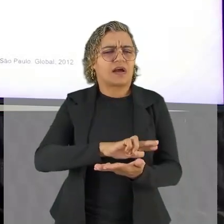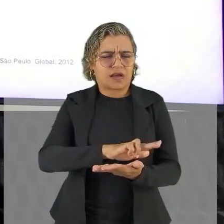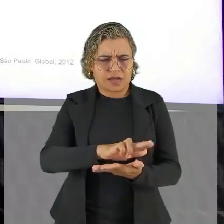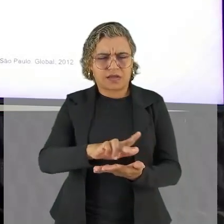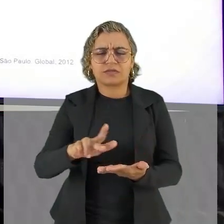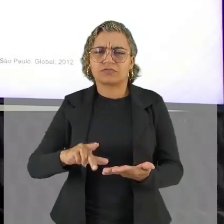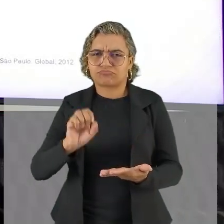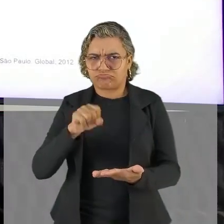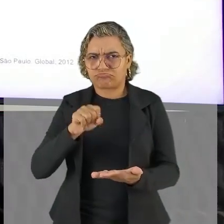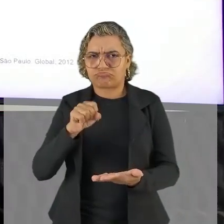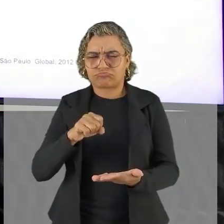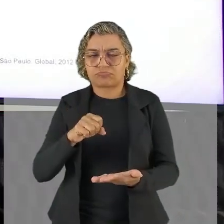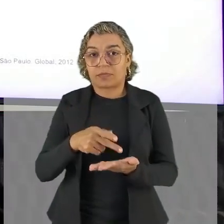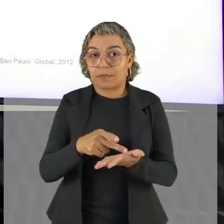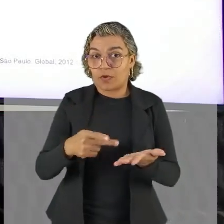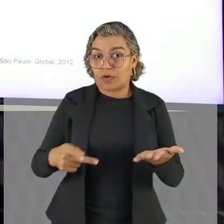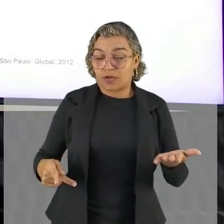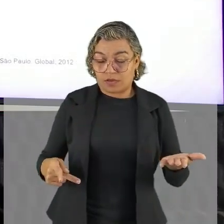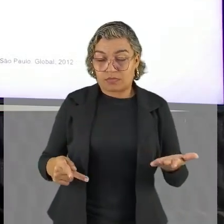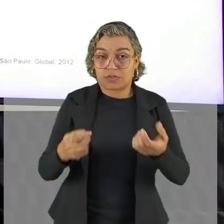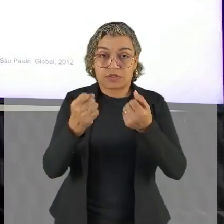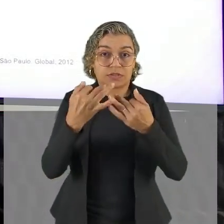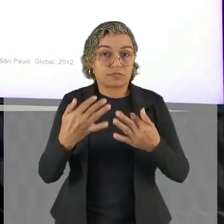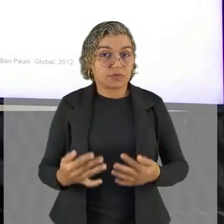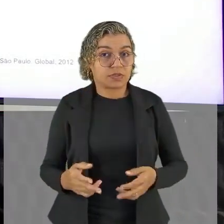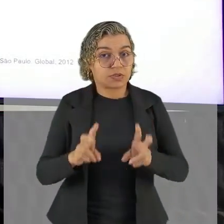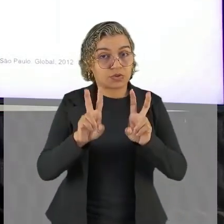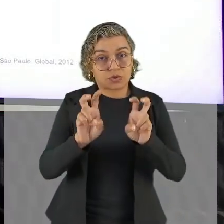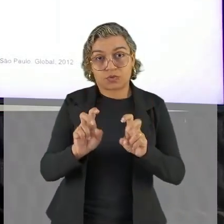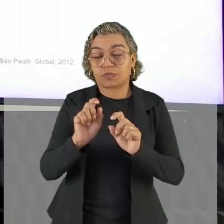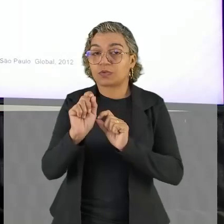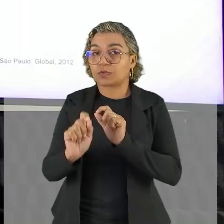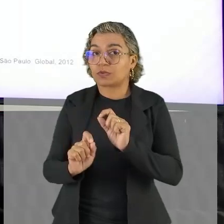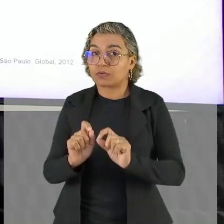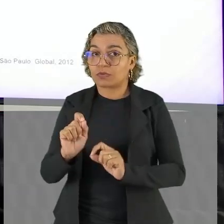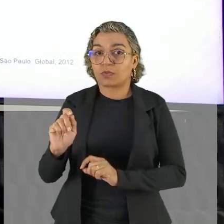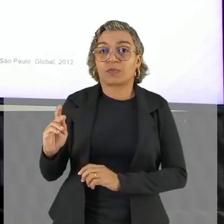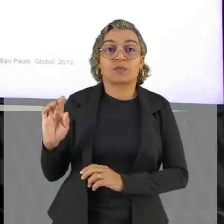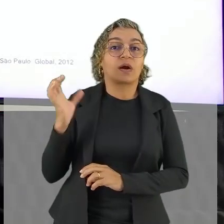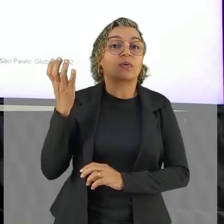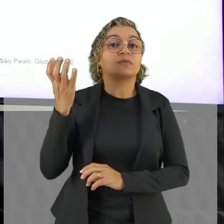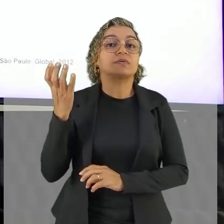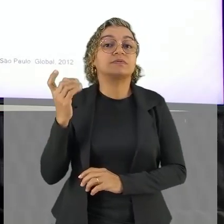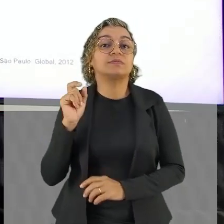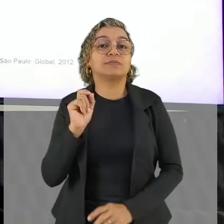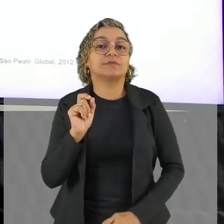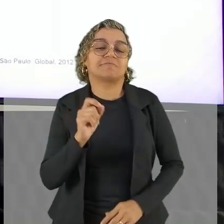vários poemas tratando de um evento